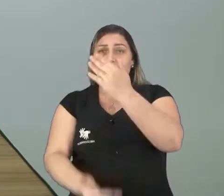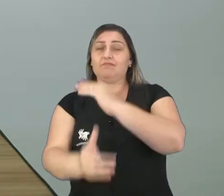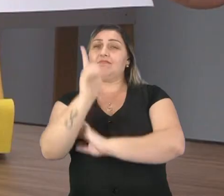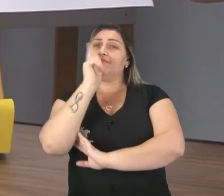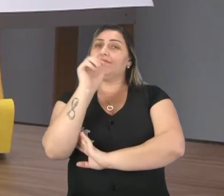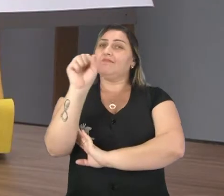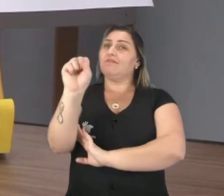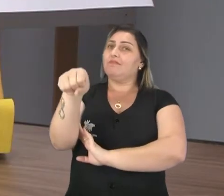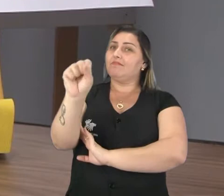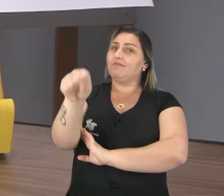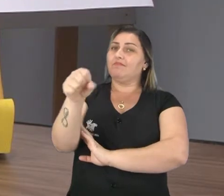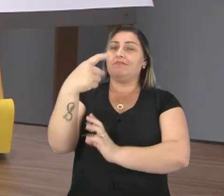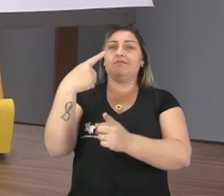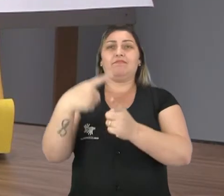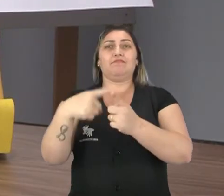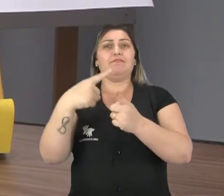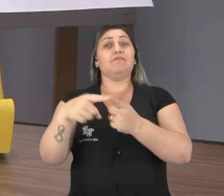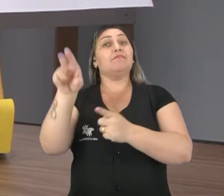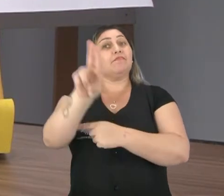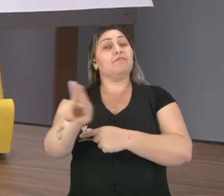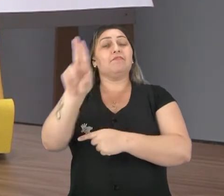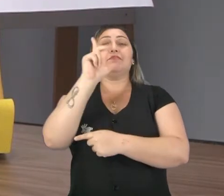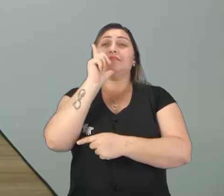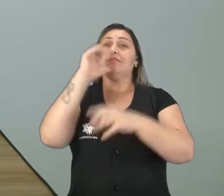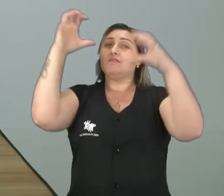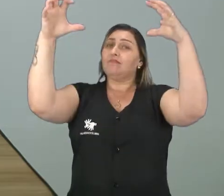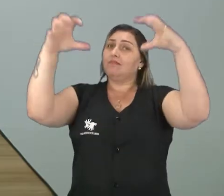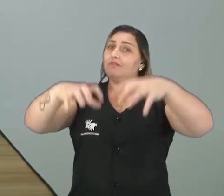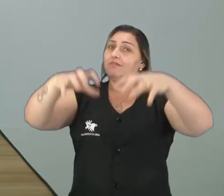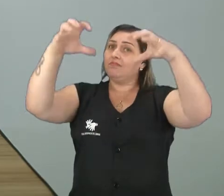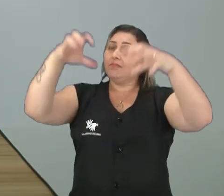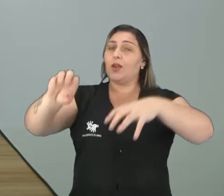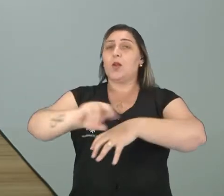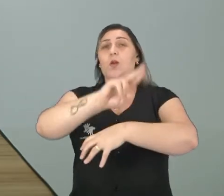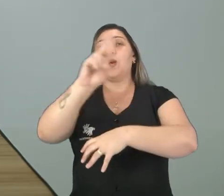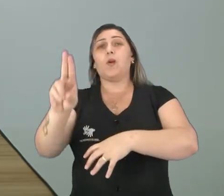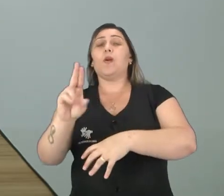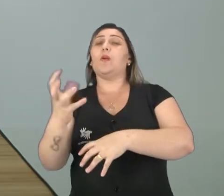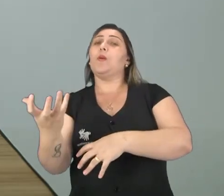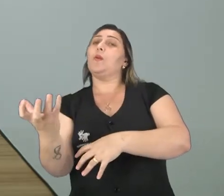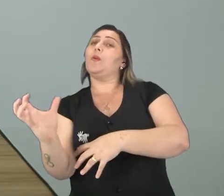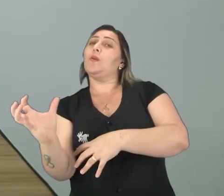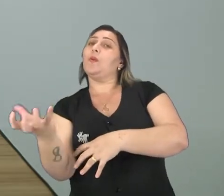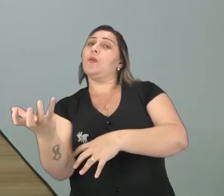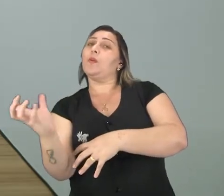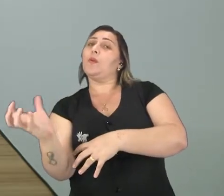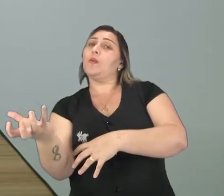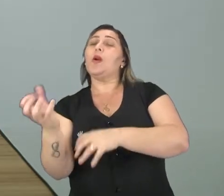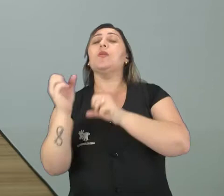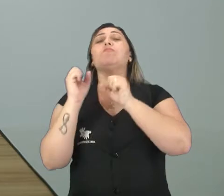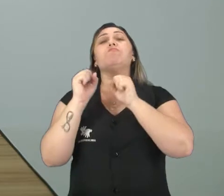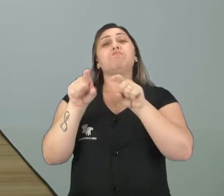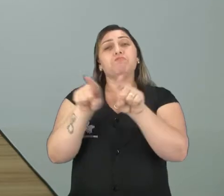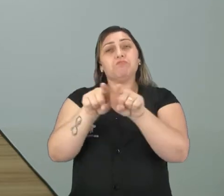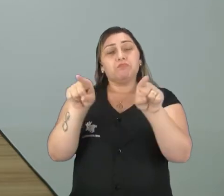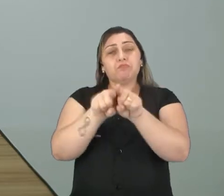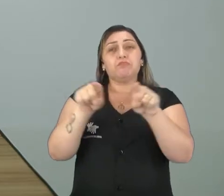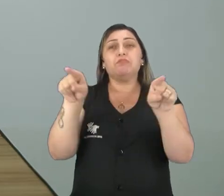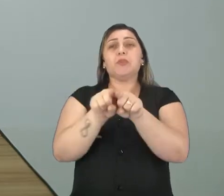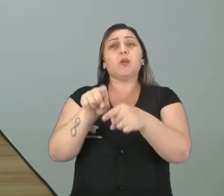água? Sim, porque se eu estou reutilizando a água da chuva ou a água da máquina de lavar, eu